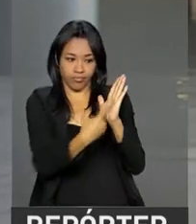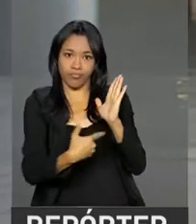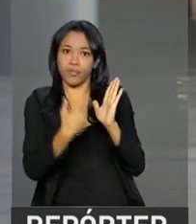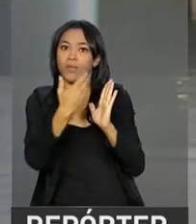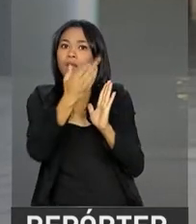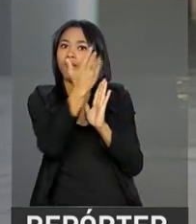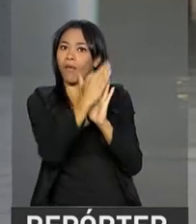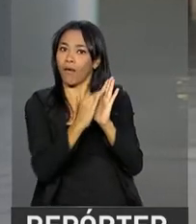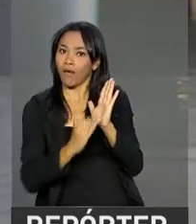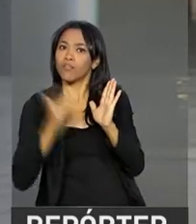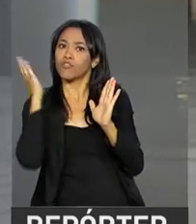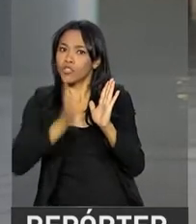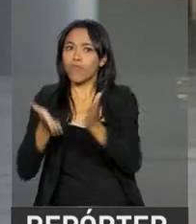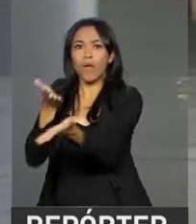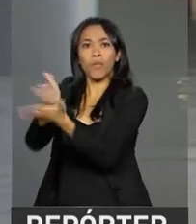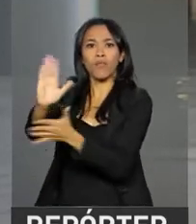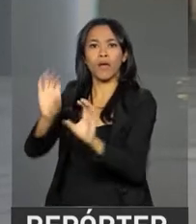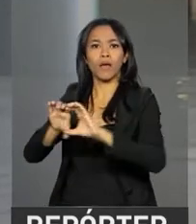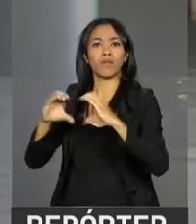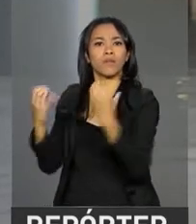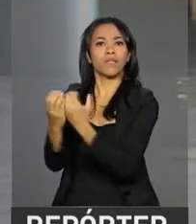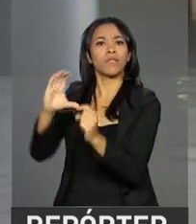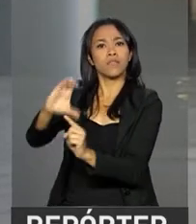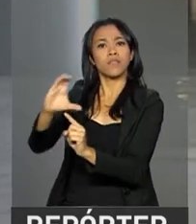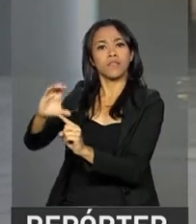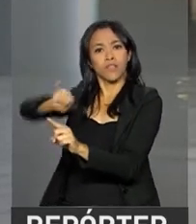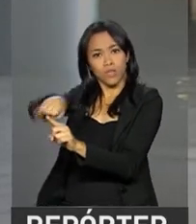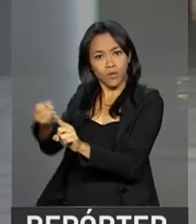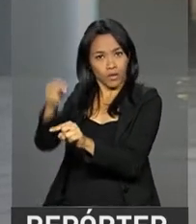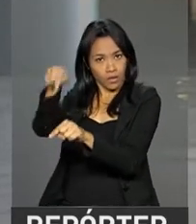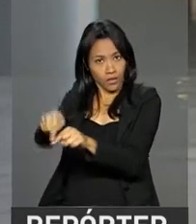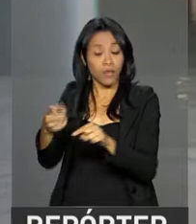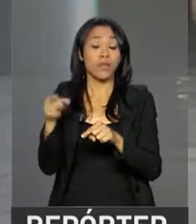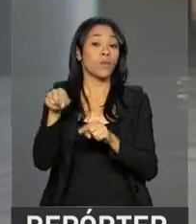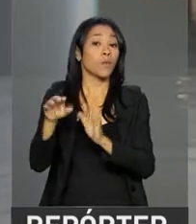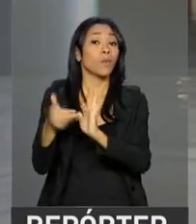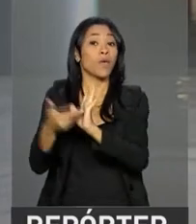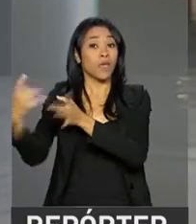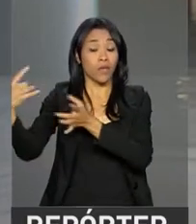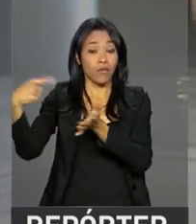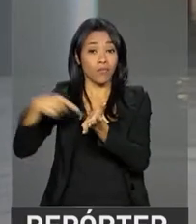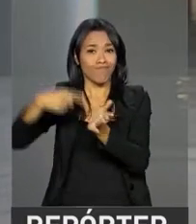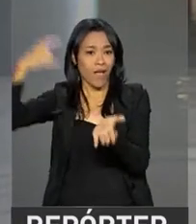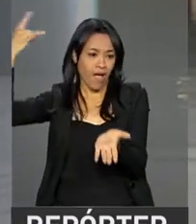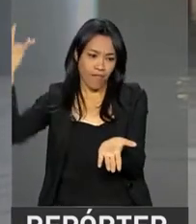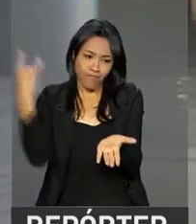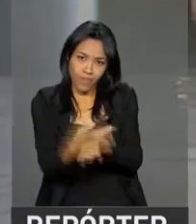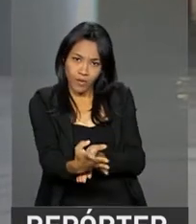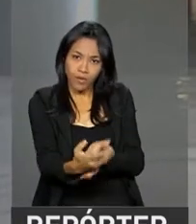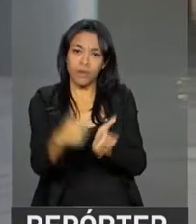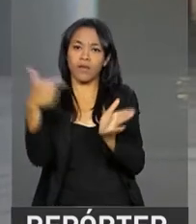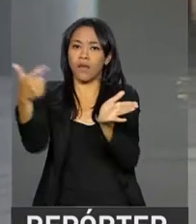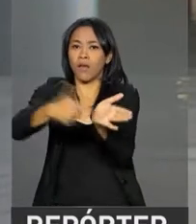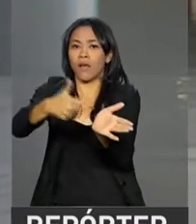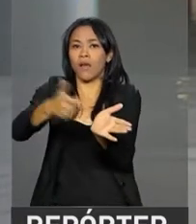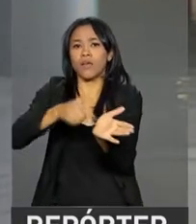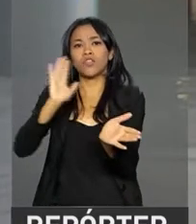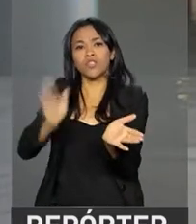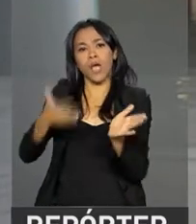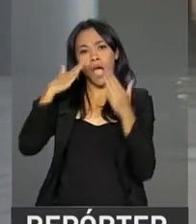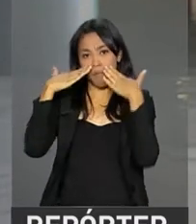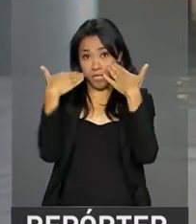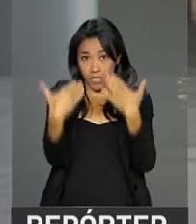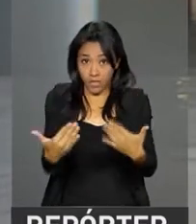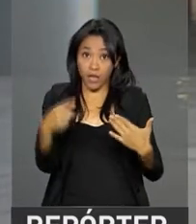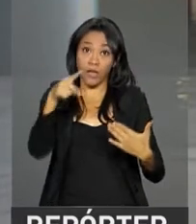comissão de constituição e justiça da câmara que recomenda a rejeição da peça apresentada pelo procurador